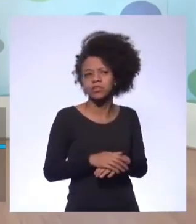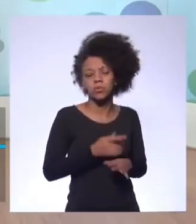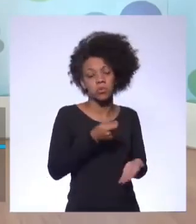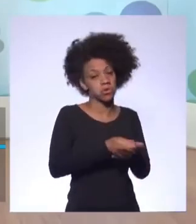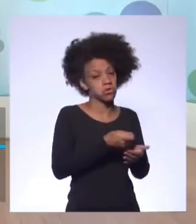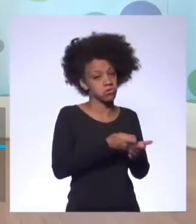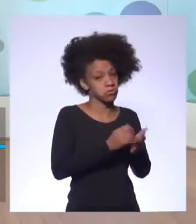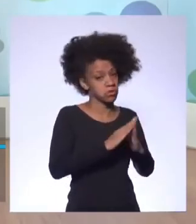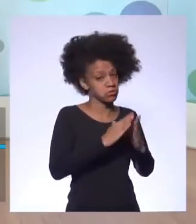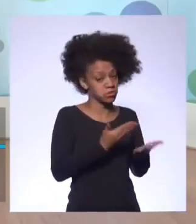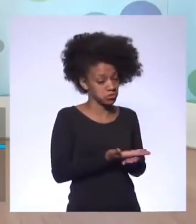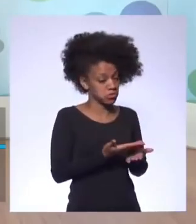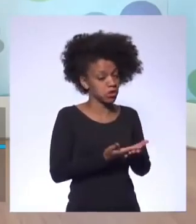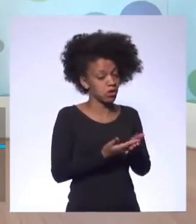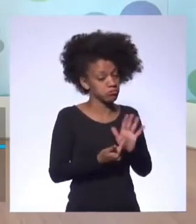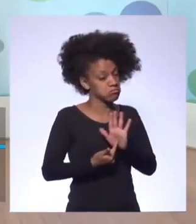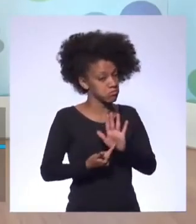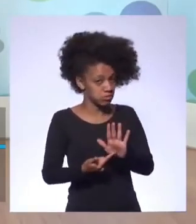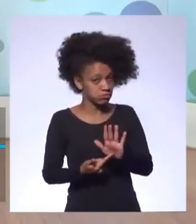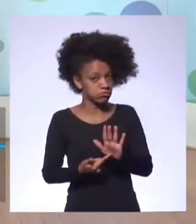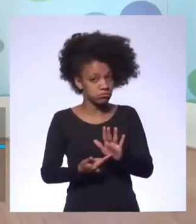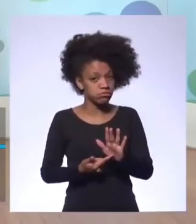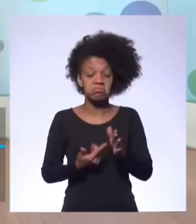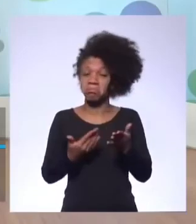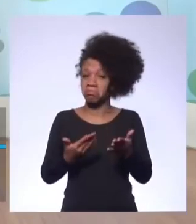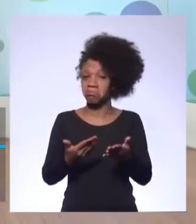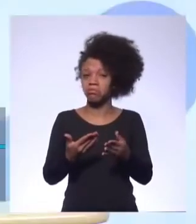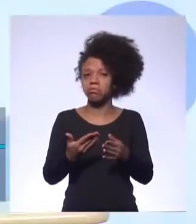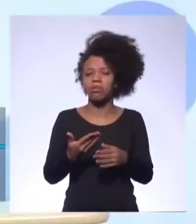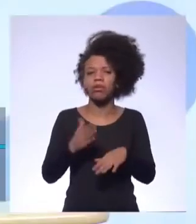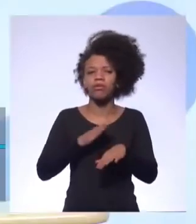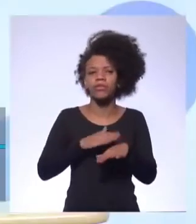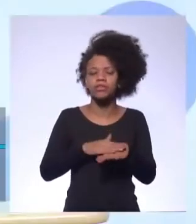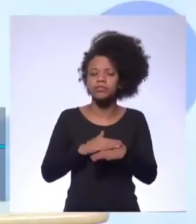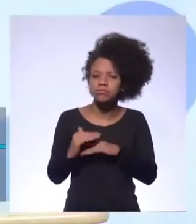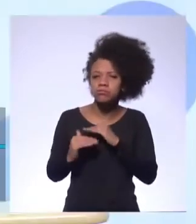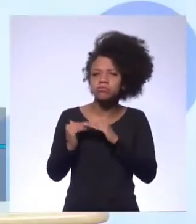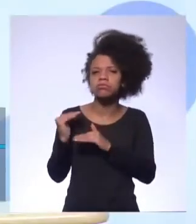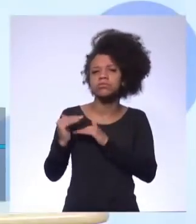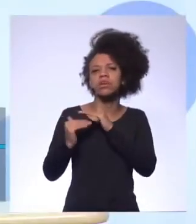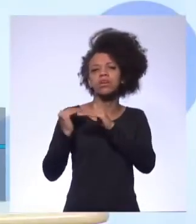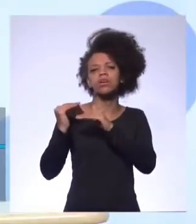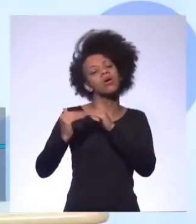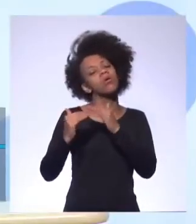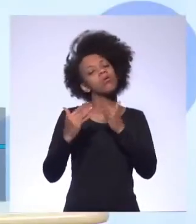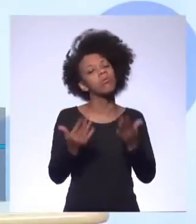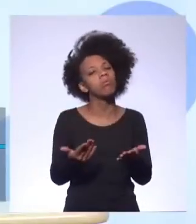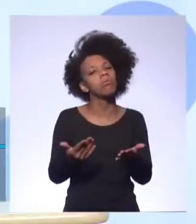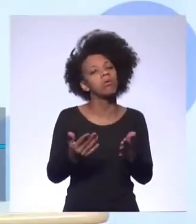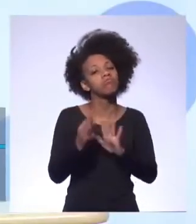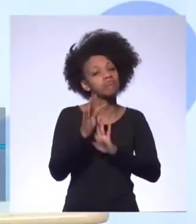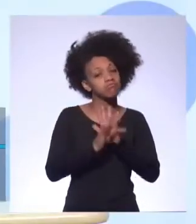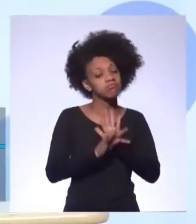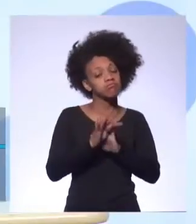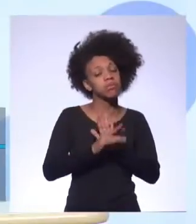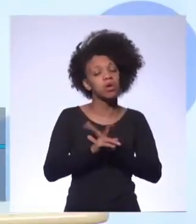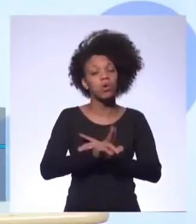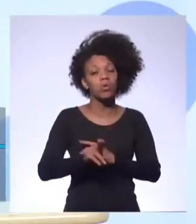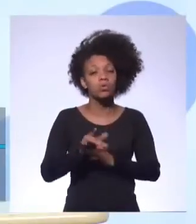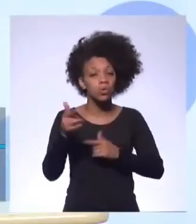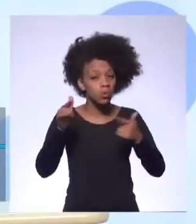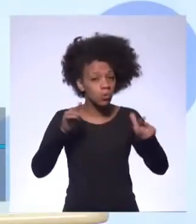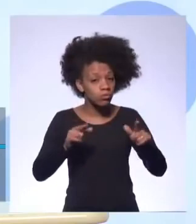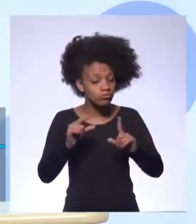professoras estão pontuando. Isso, muito bem. Então, olha só como a gente foi fazendo uma progressão aí temática usando